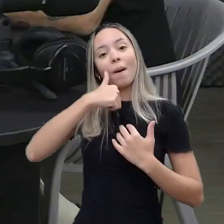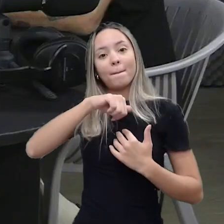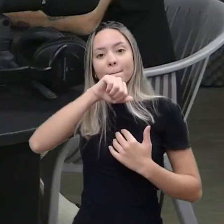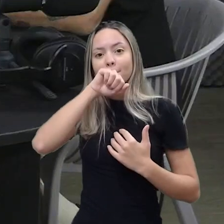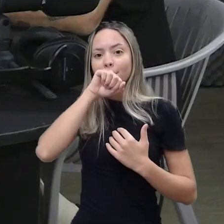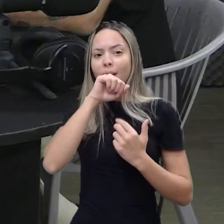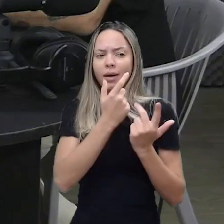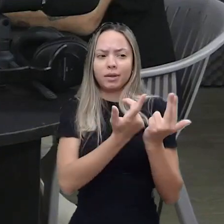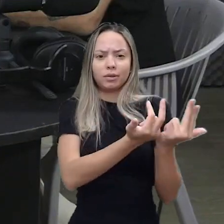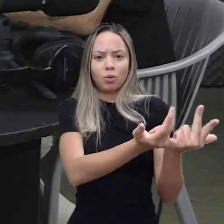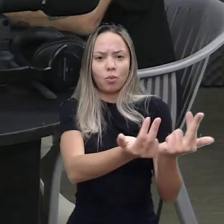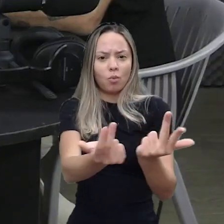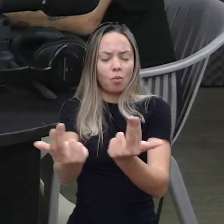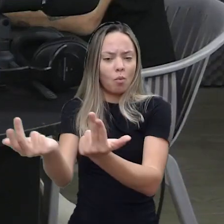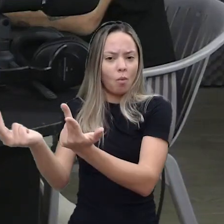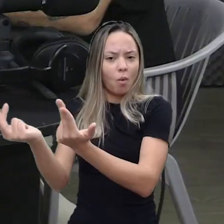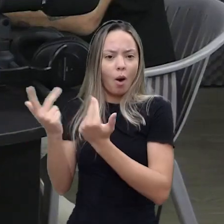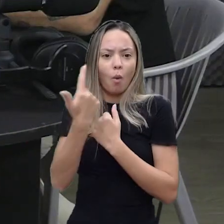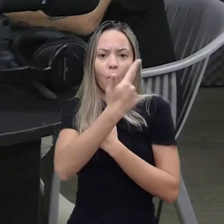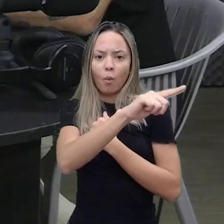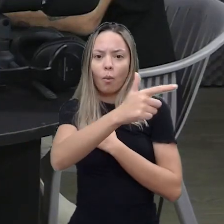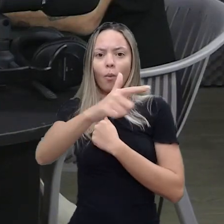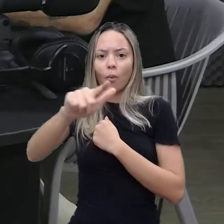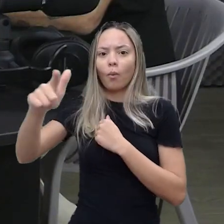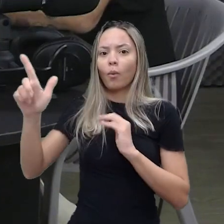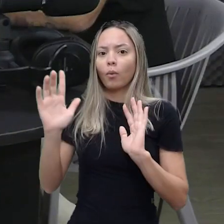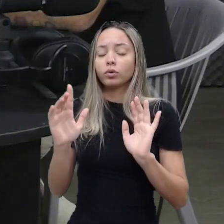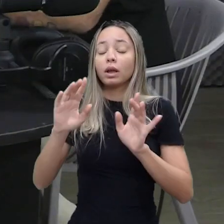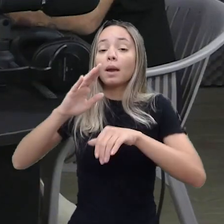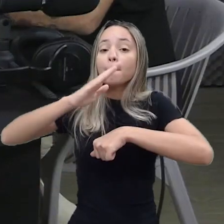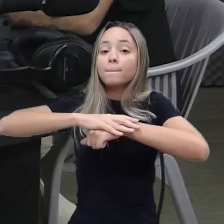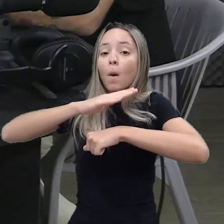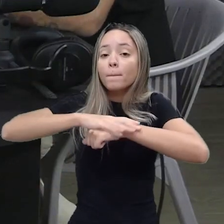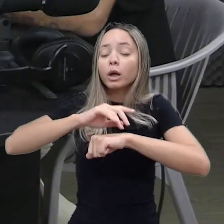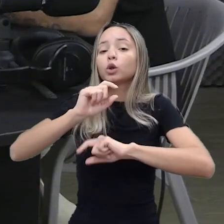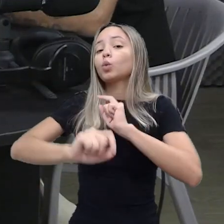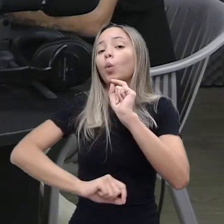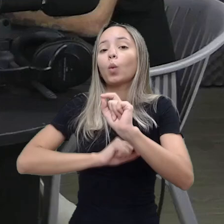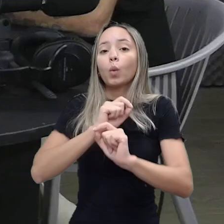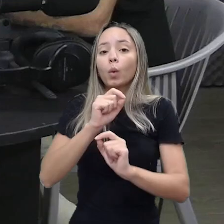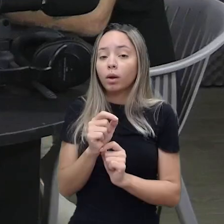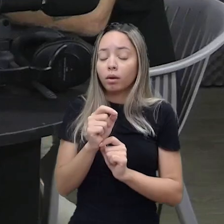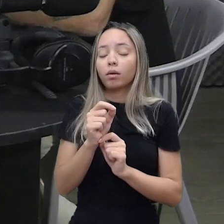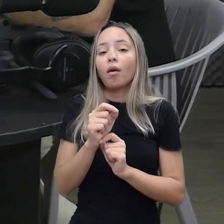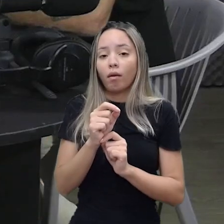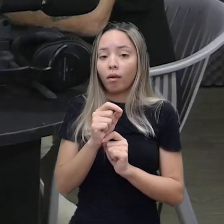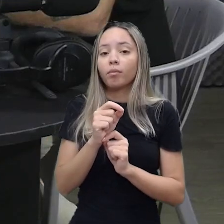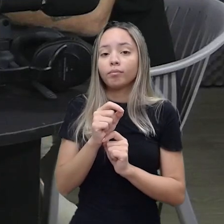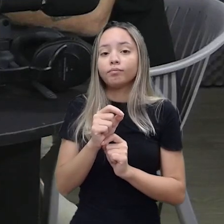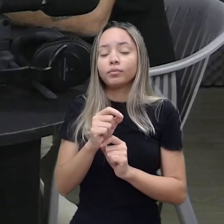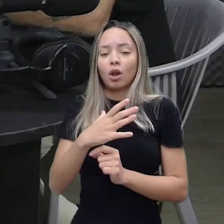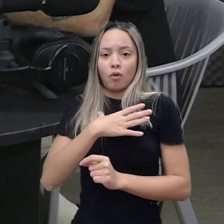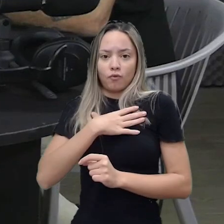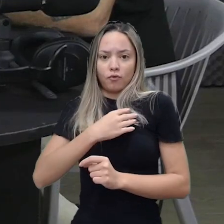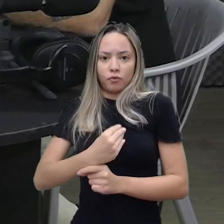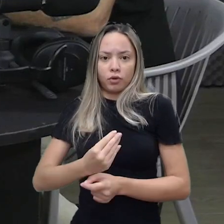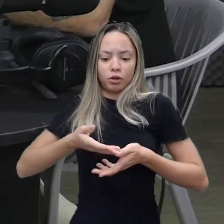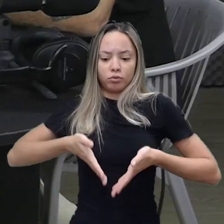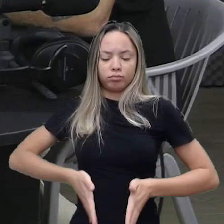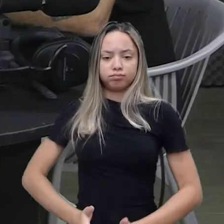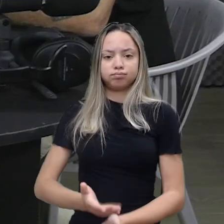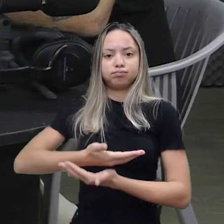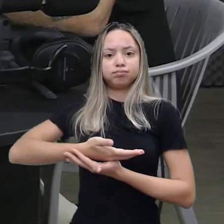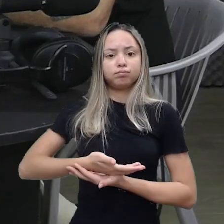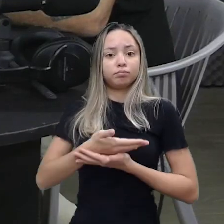tantas outras, que a partir do momento, né, que você recebe, né, um filho, uma filha com